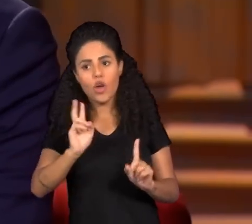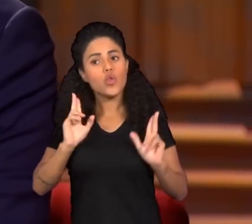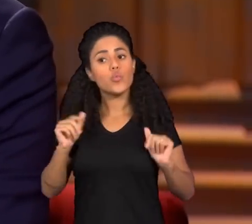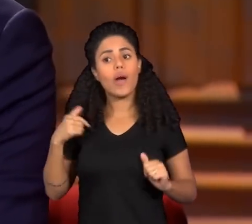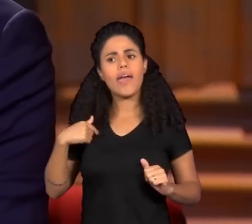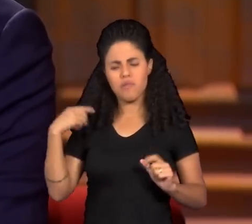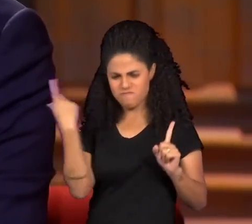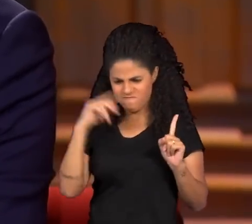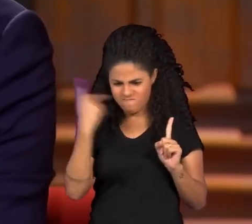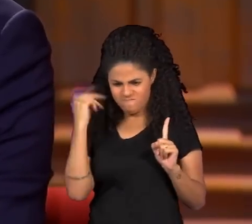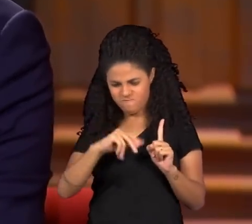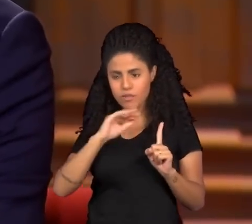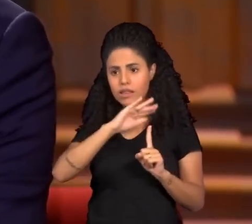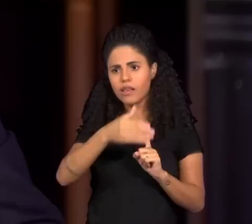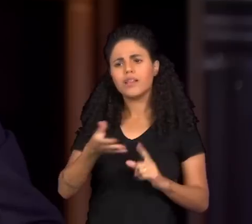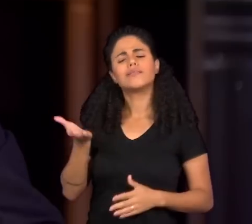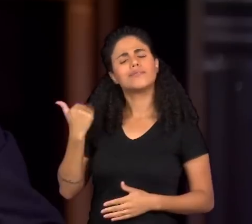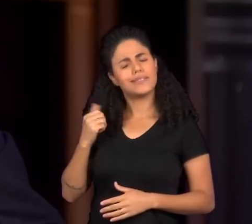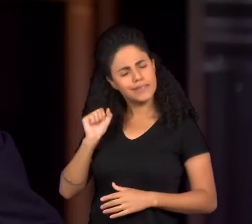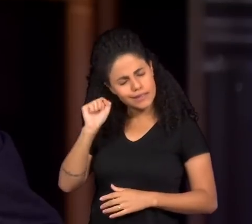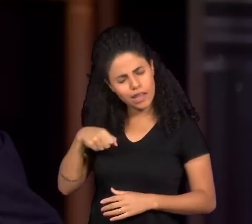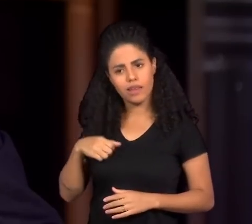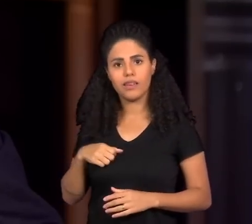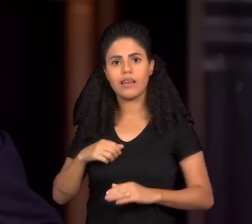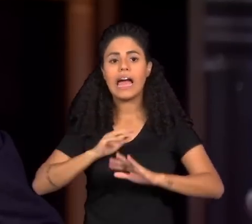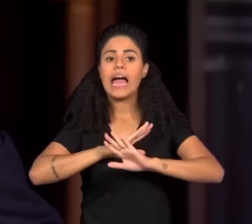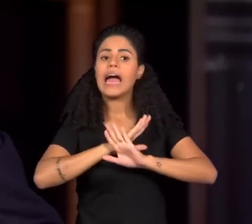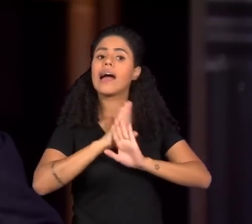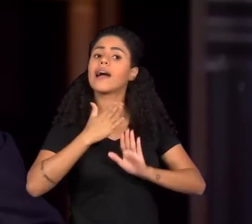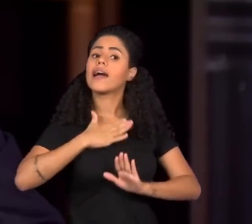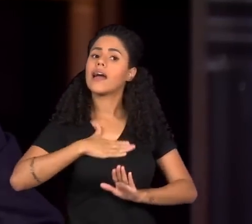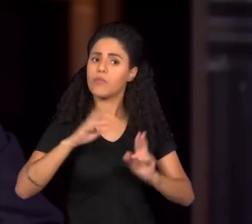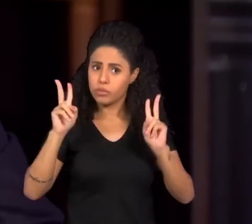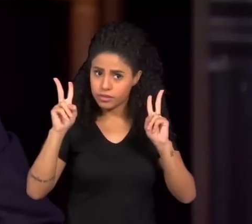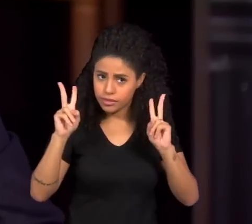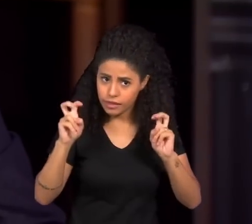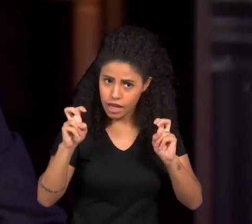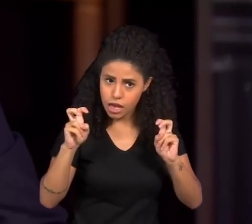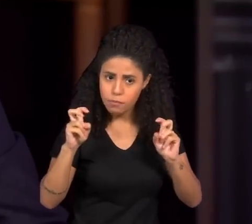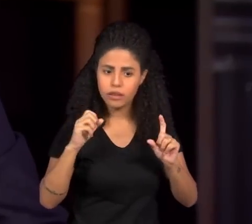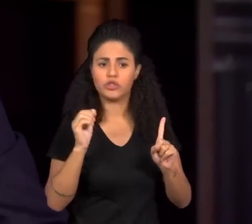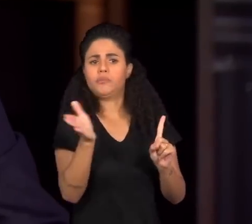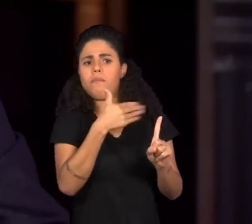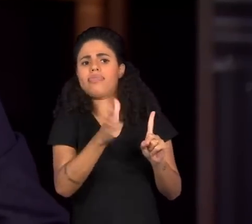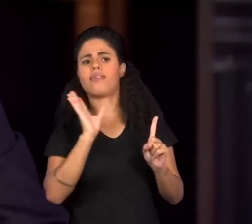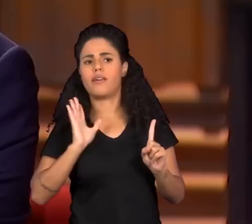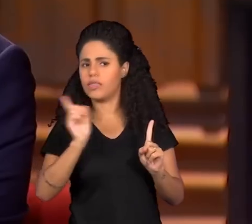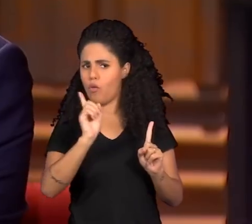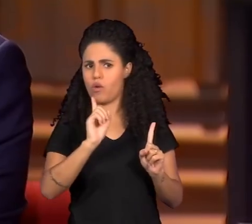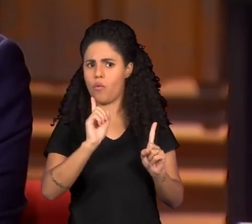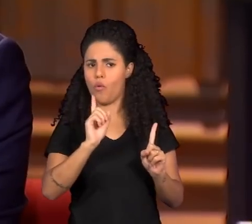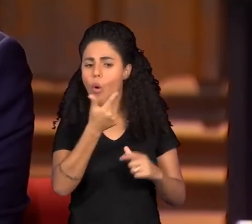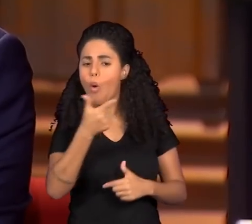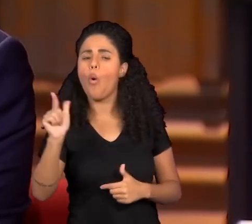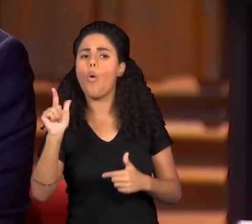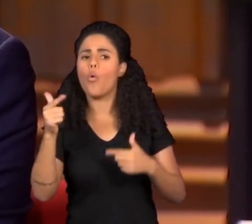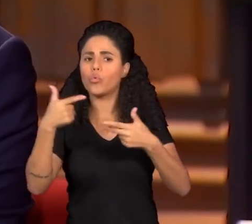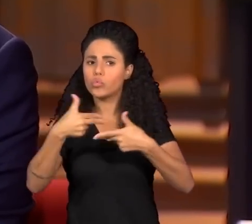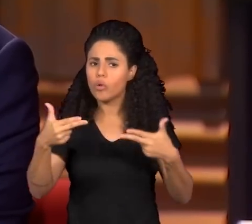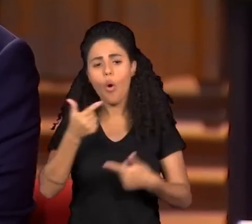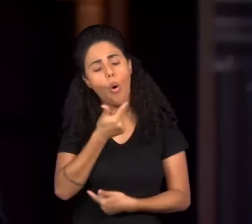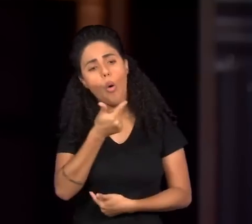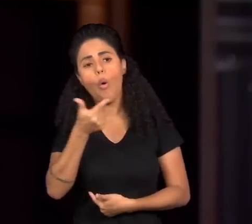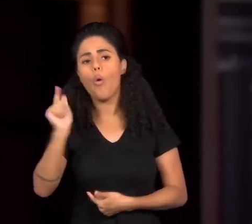apanhei muito. Não, eu não estou falando de pai bater em filho. Eu estou falando de pedofilia, é uma coisa muito mais grave. Não, eu não estou igual. Se